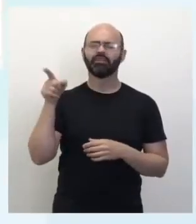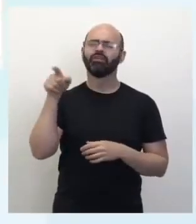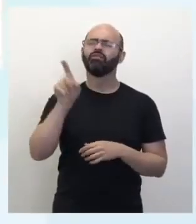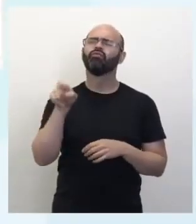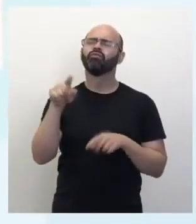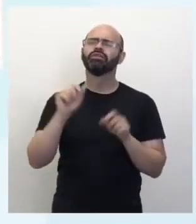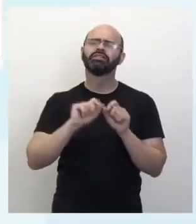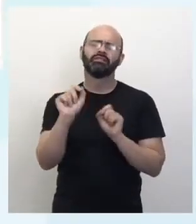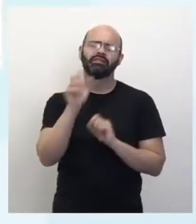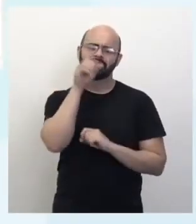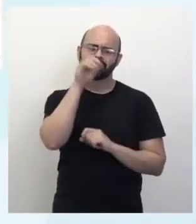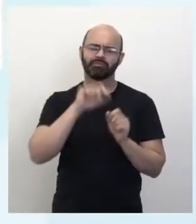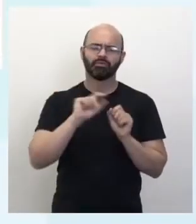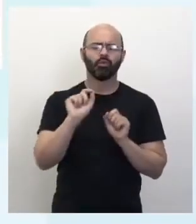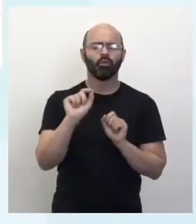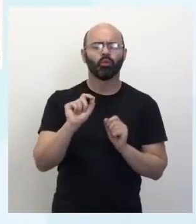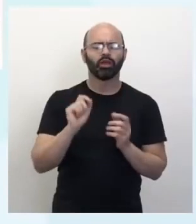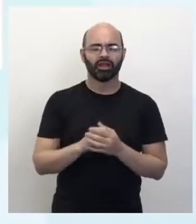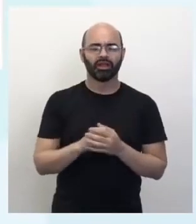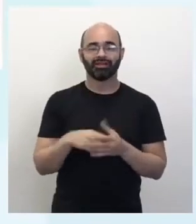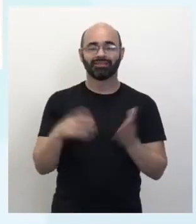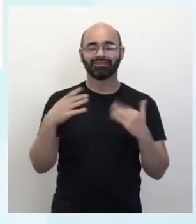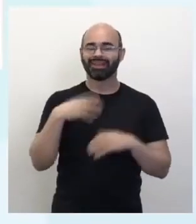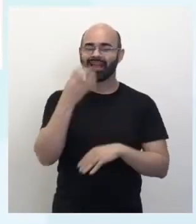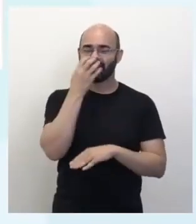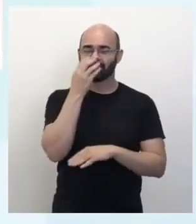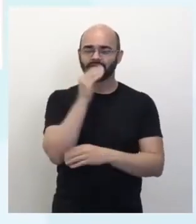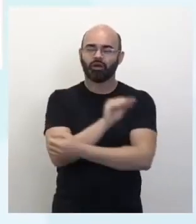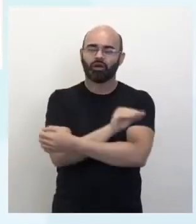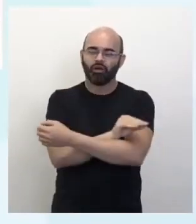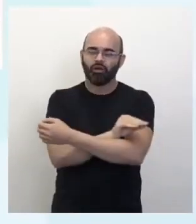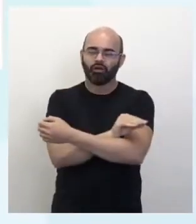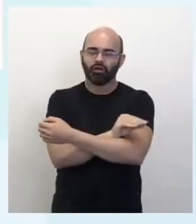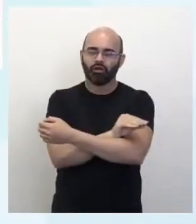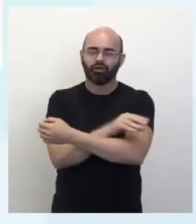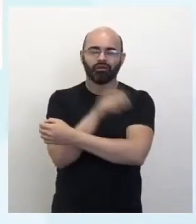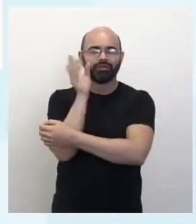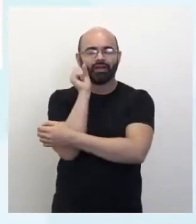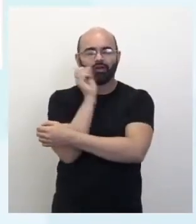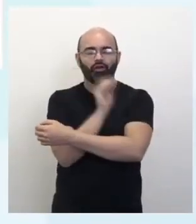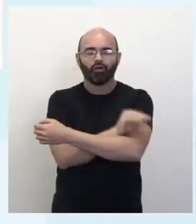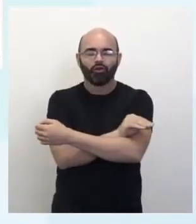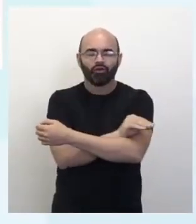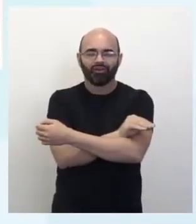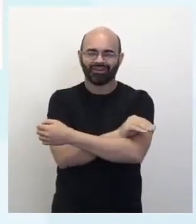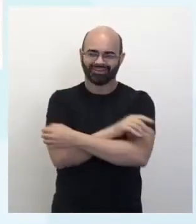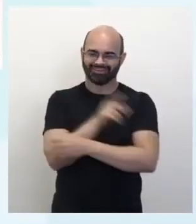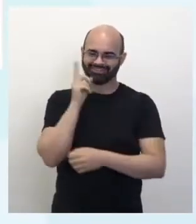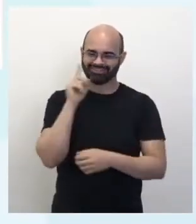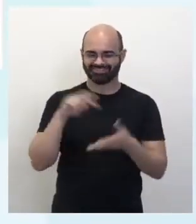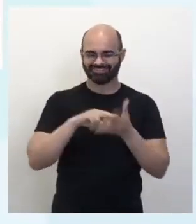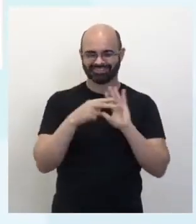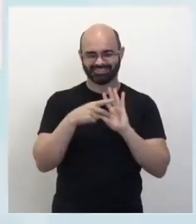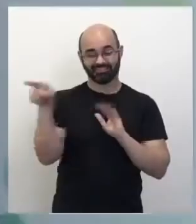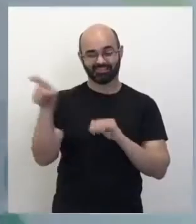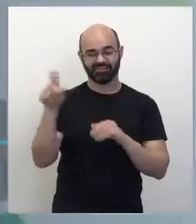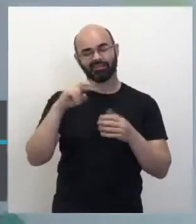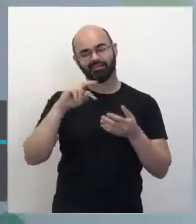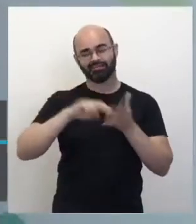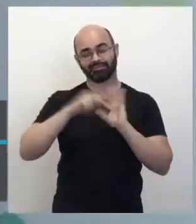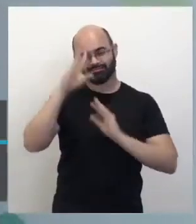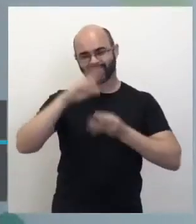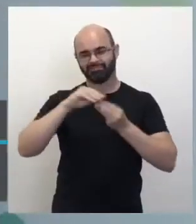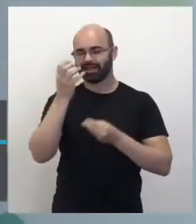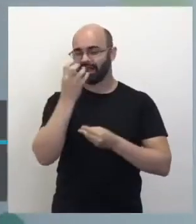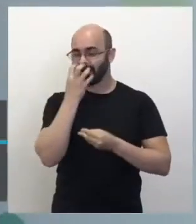os seus planos do fim de semana? Aí me tá o cachorrinho do menino. The dog is sleeping. So the dog is going to sleep all the